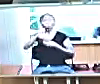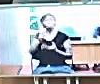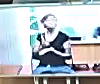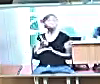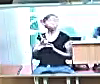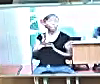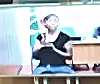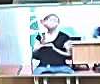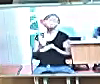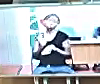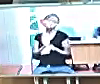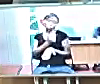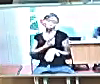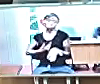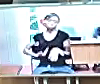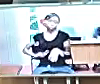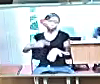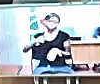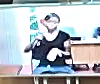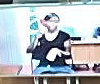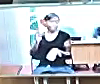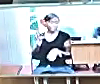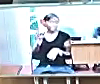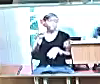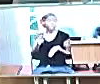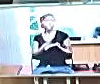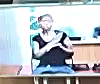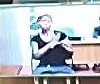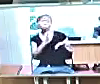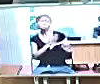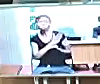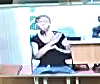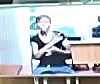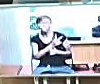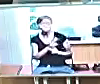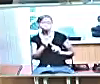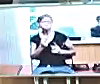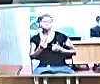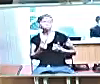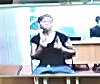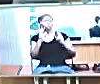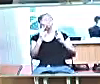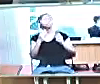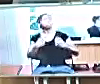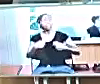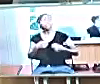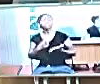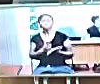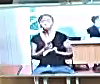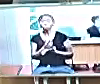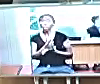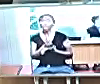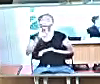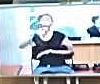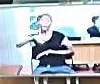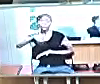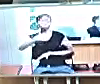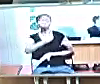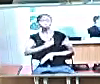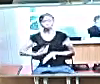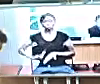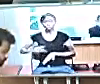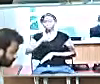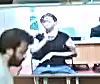forem consideradas exitosas imagino eu devem ser continuadas do governo zema